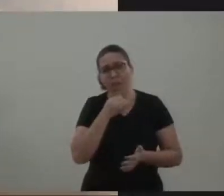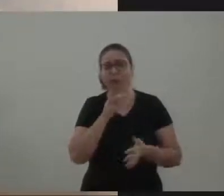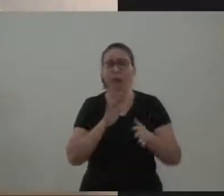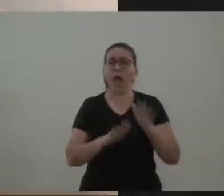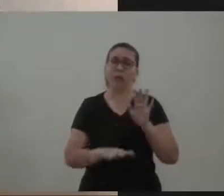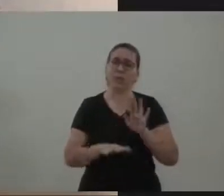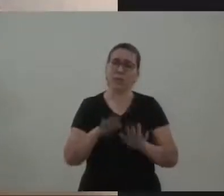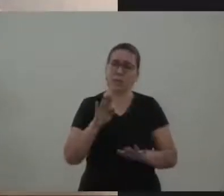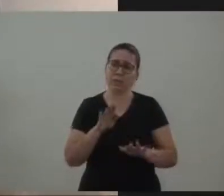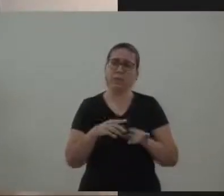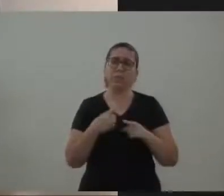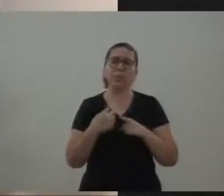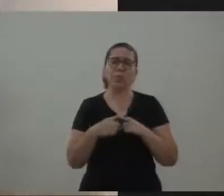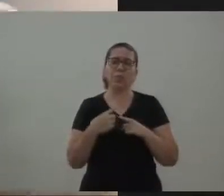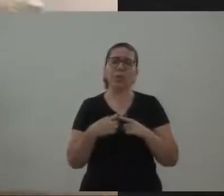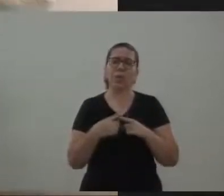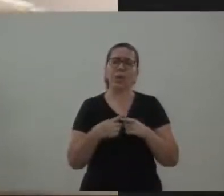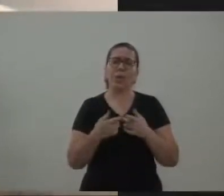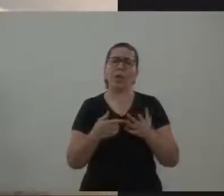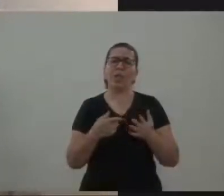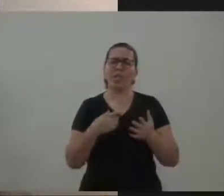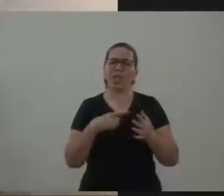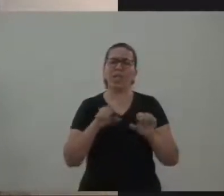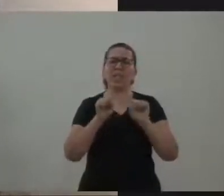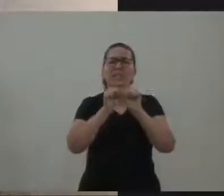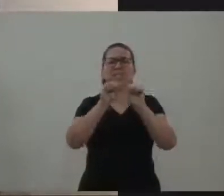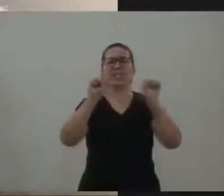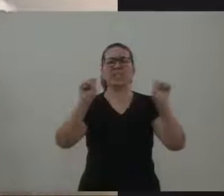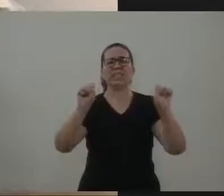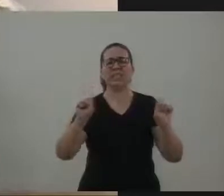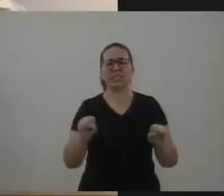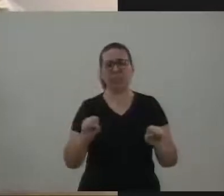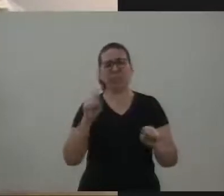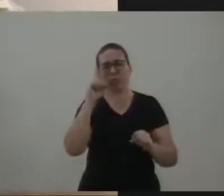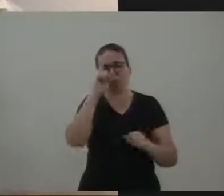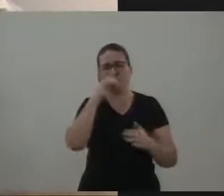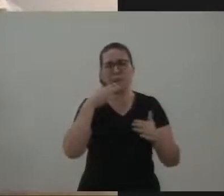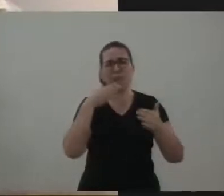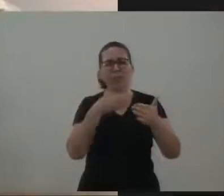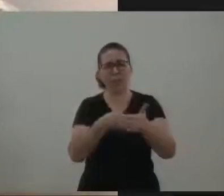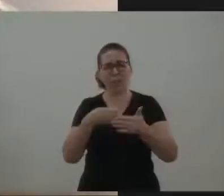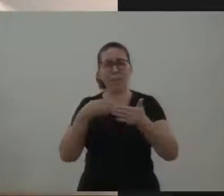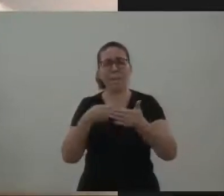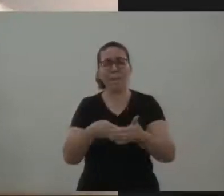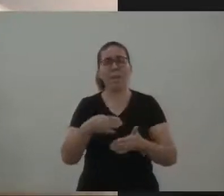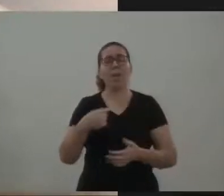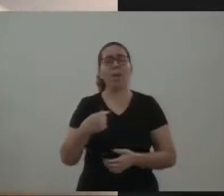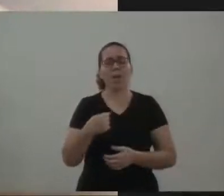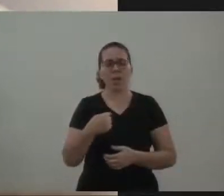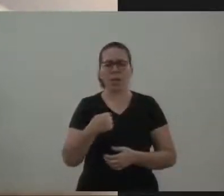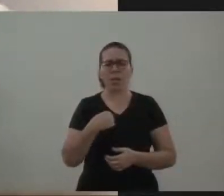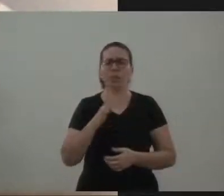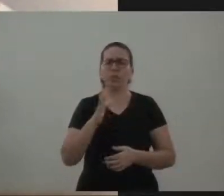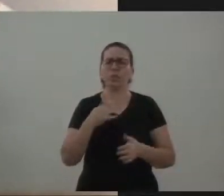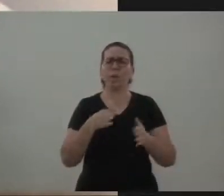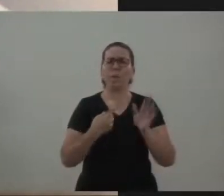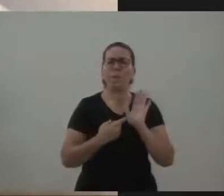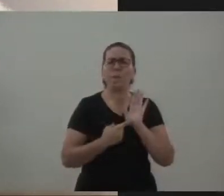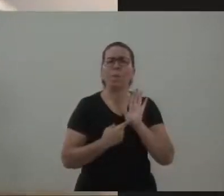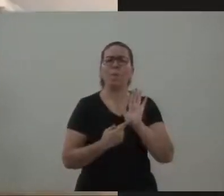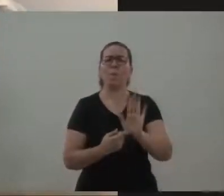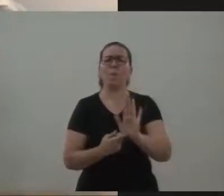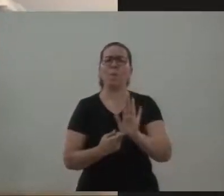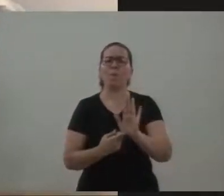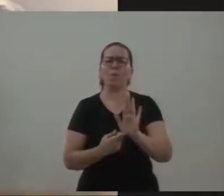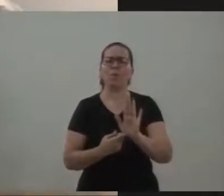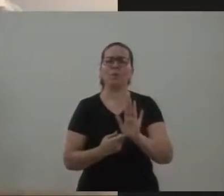pontos, porque não é fácil você lutar contra um sistema, né? Principalmente eu, né? Eu vim apresentando uma